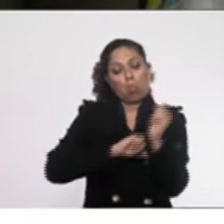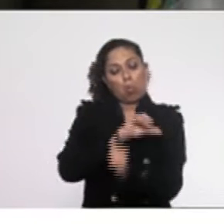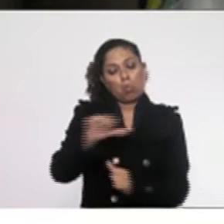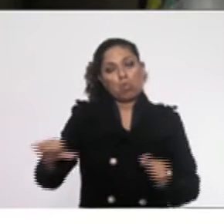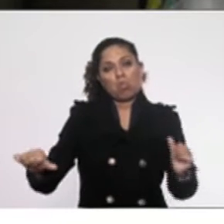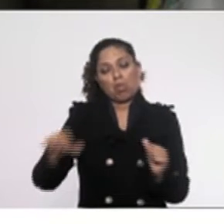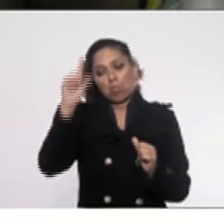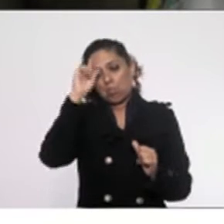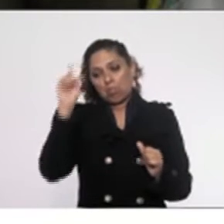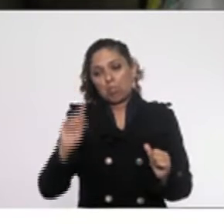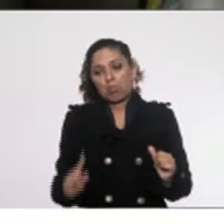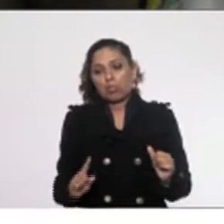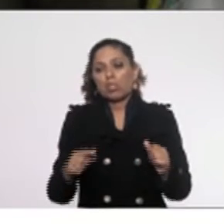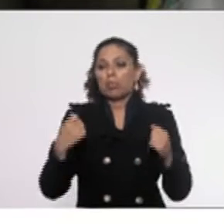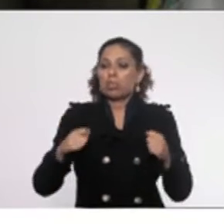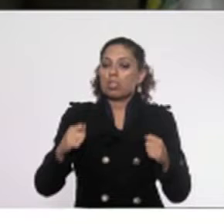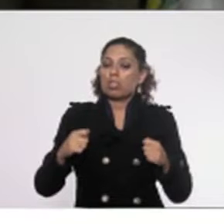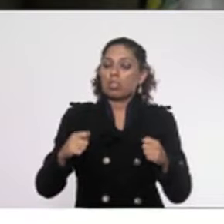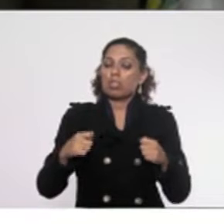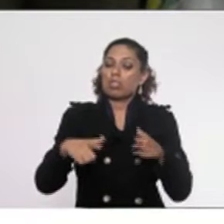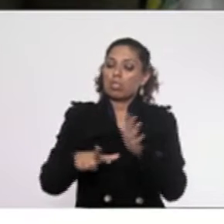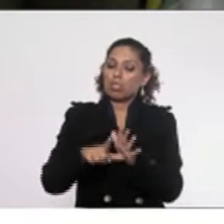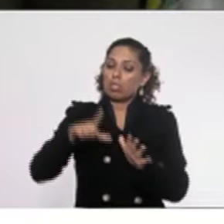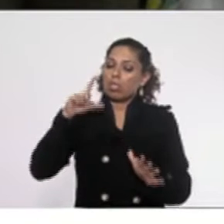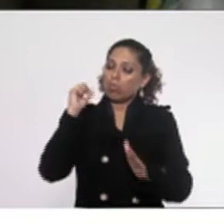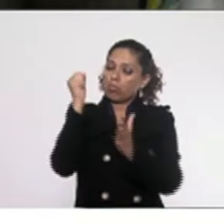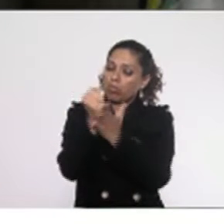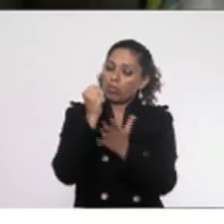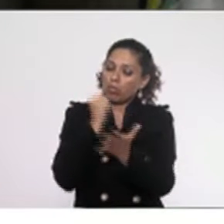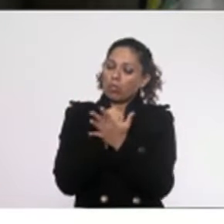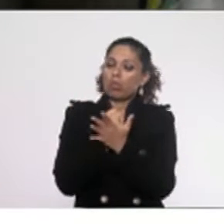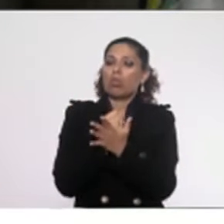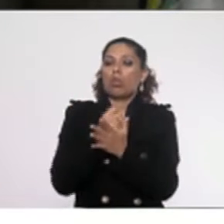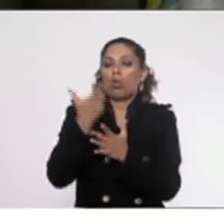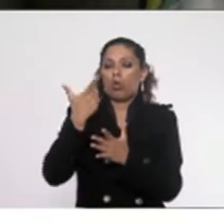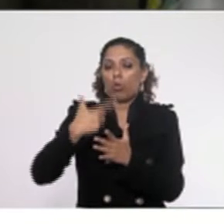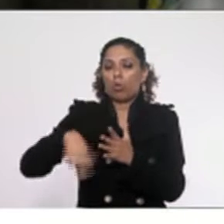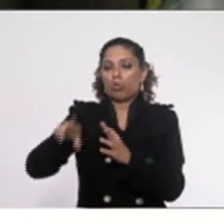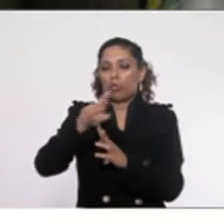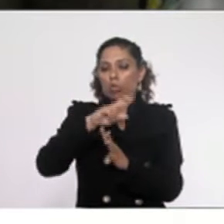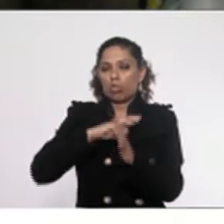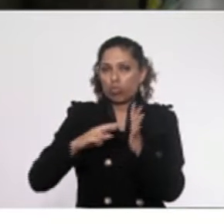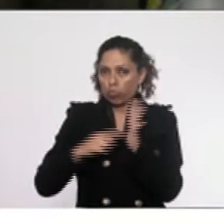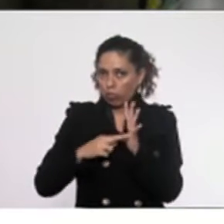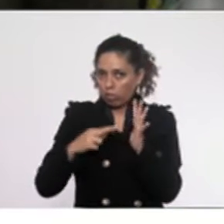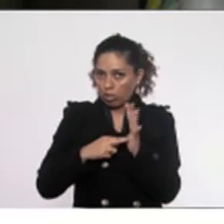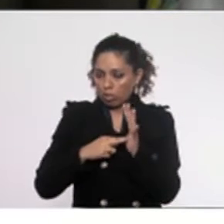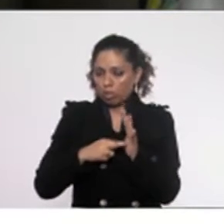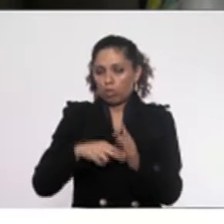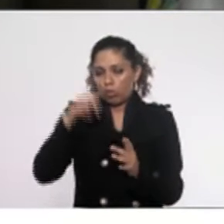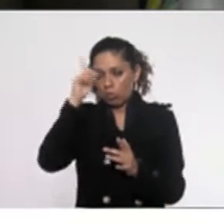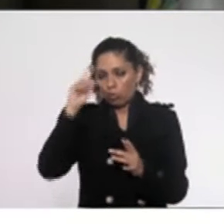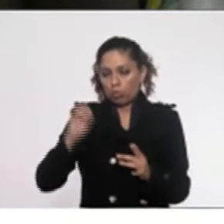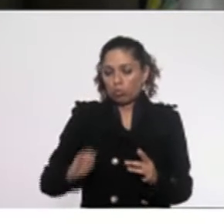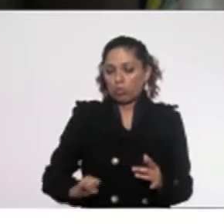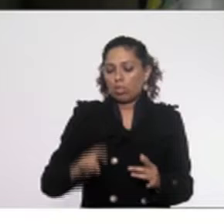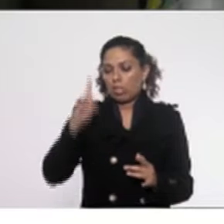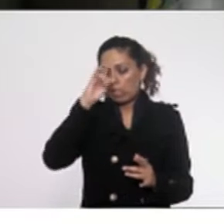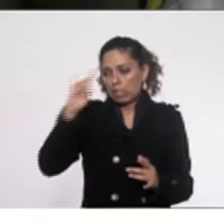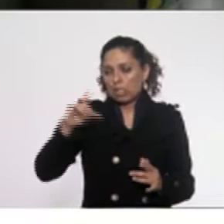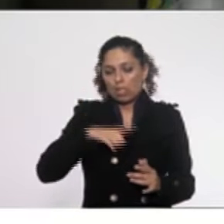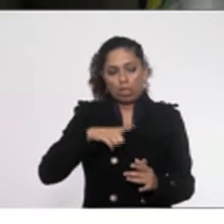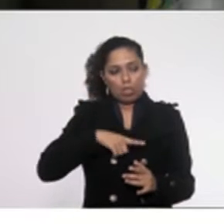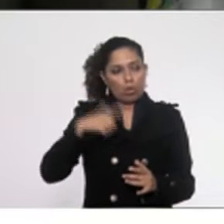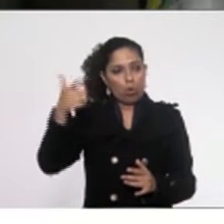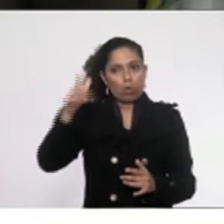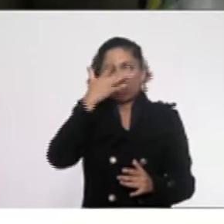mudar, tem que se aprovar uma outra orientação, porque orientação... Não sei se tem alguém aqui que já foi da Comissão